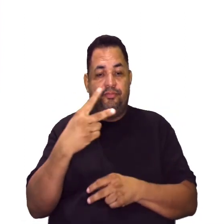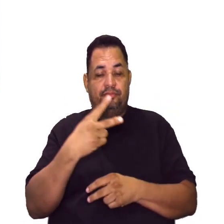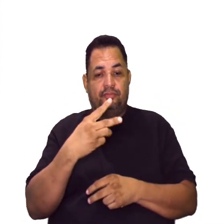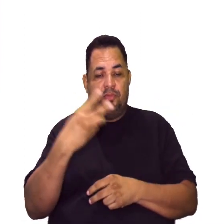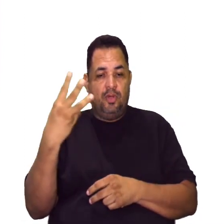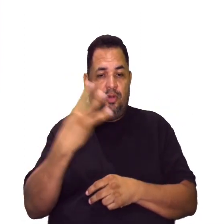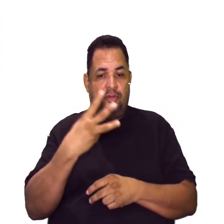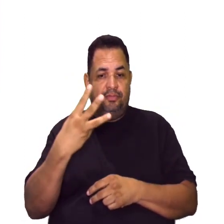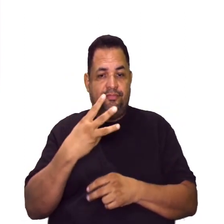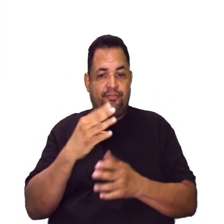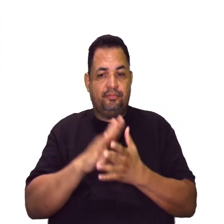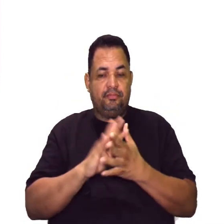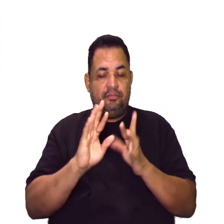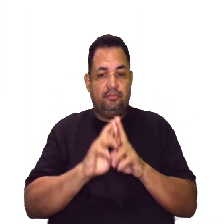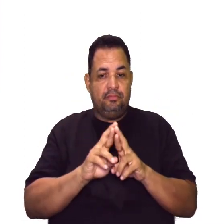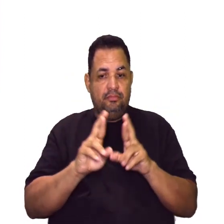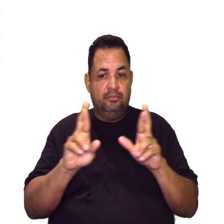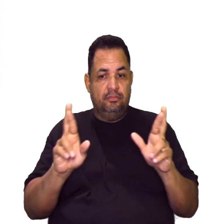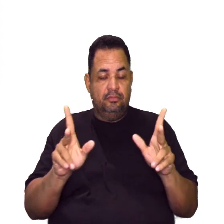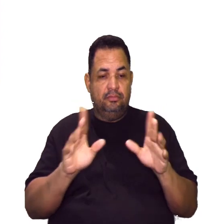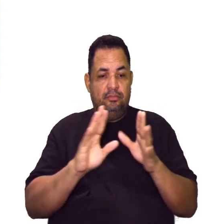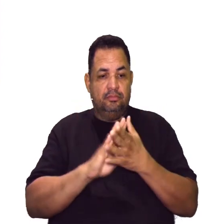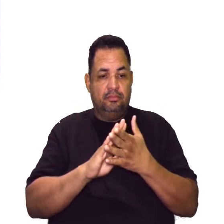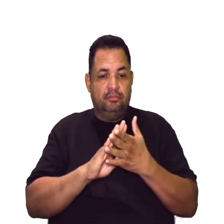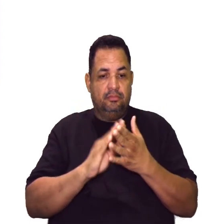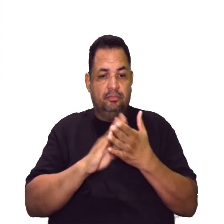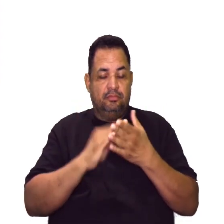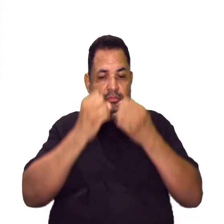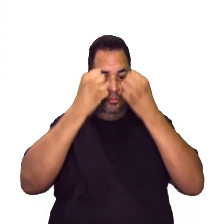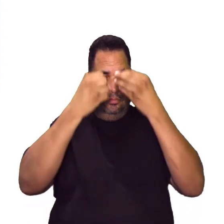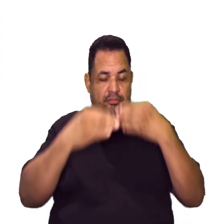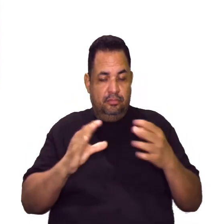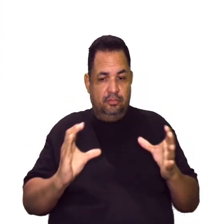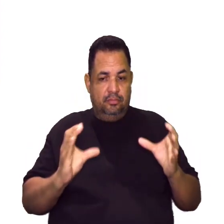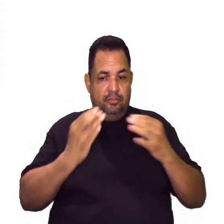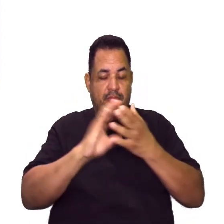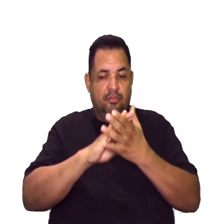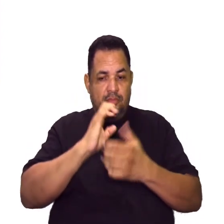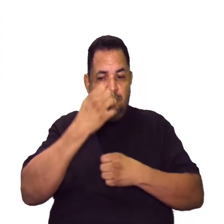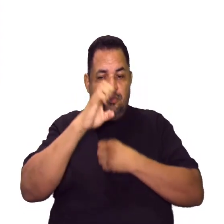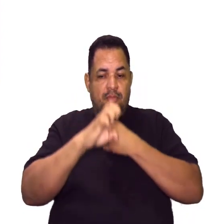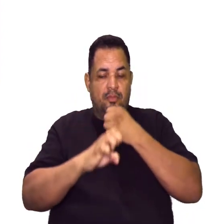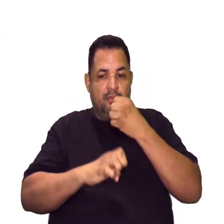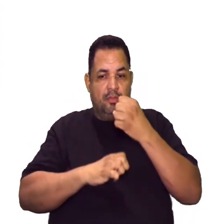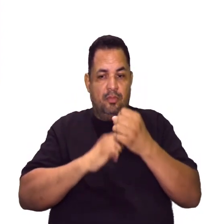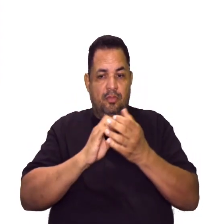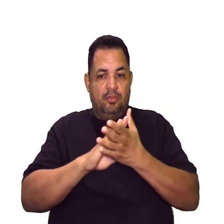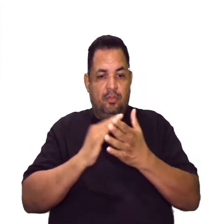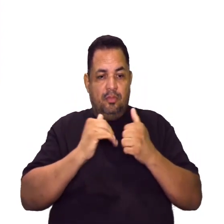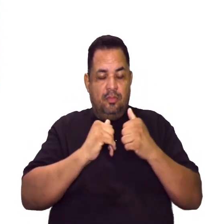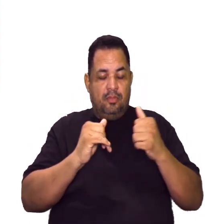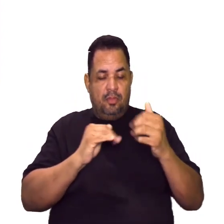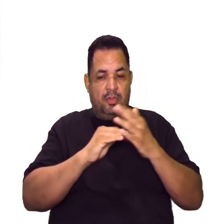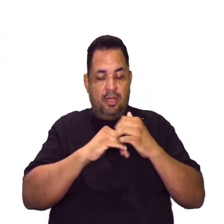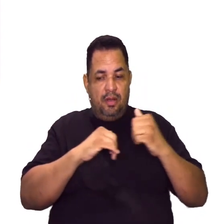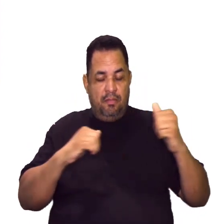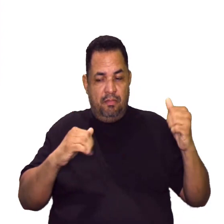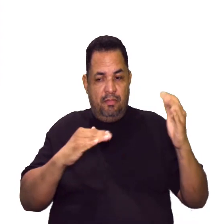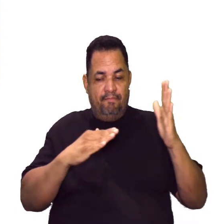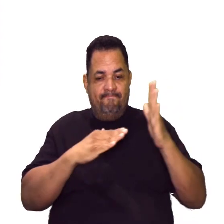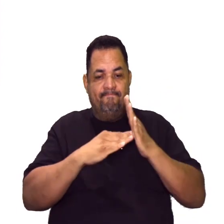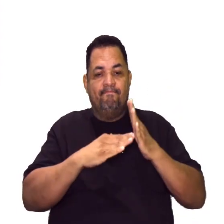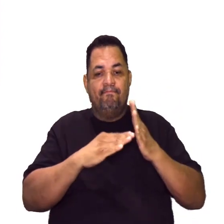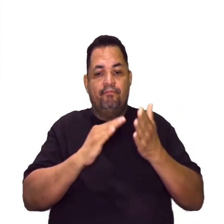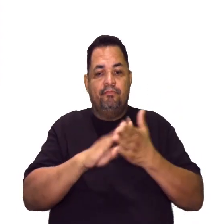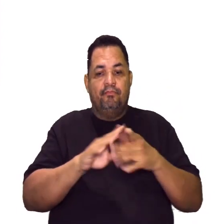triplas, são indistintamente tratadas como um conjunto de elétrons que se afasta ao máximo de outras